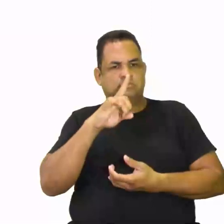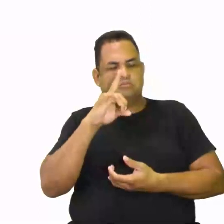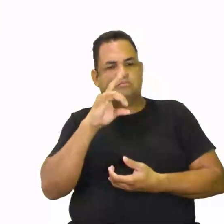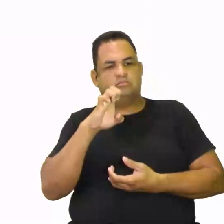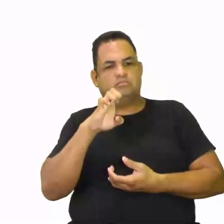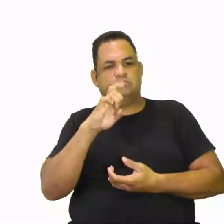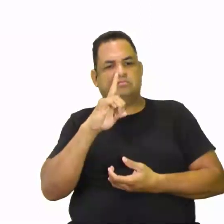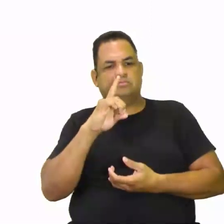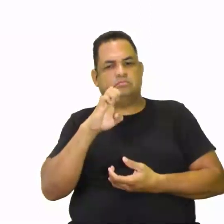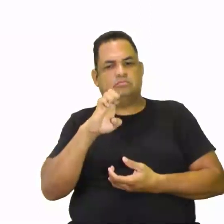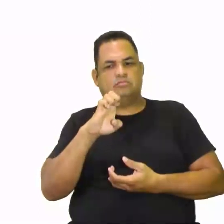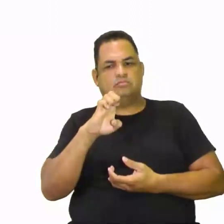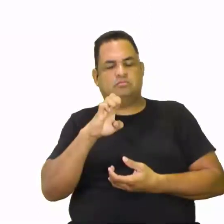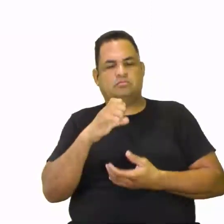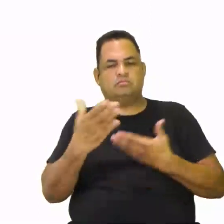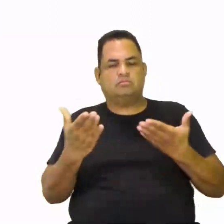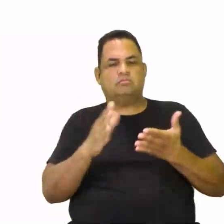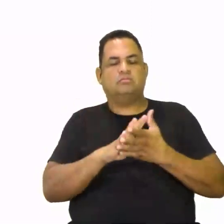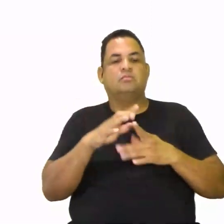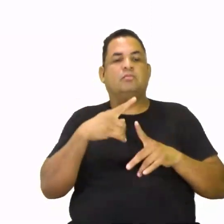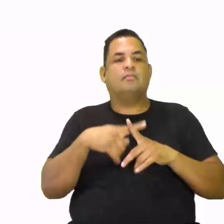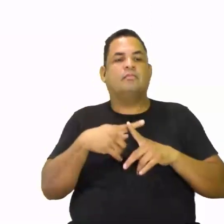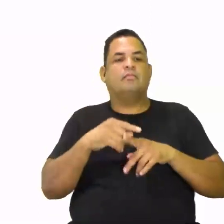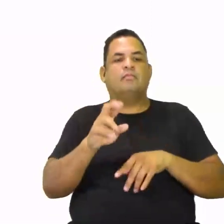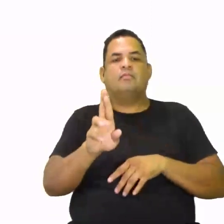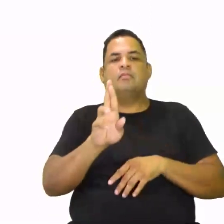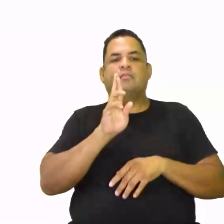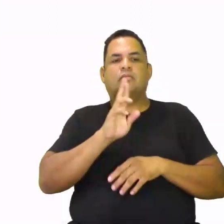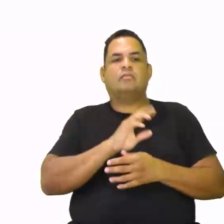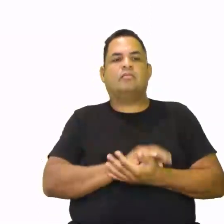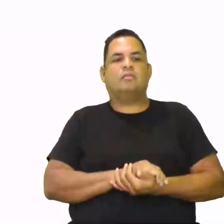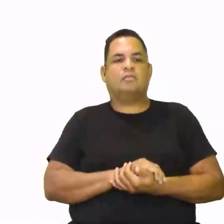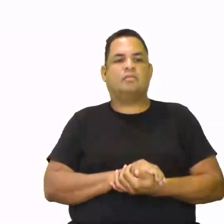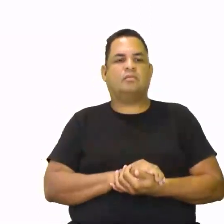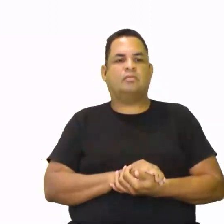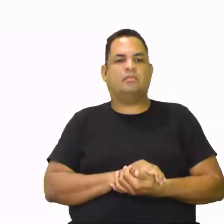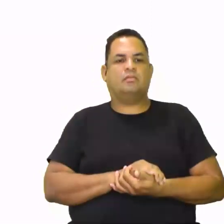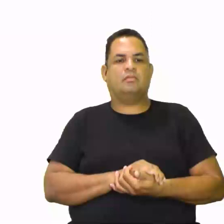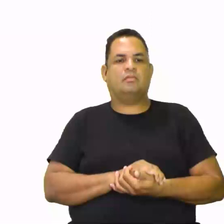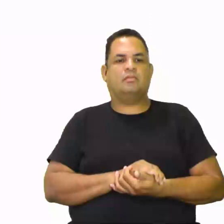letra C e letra E. Porque a resposta correta é